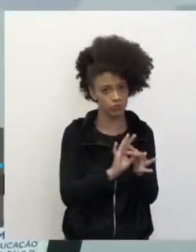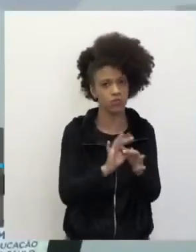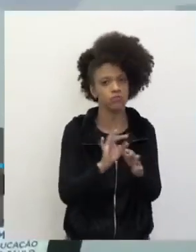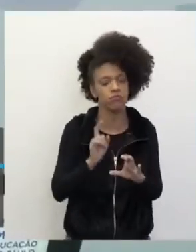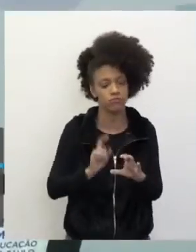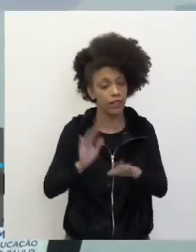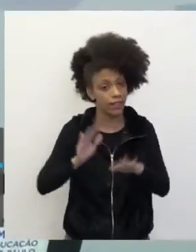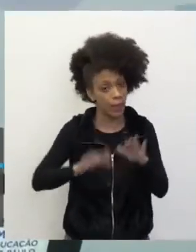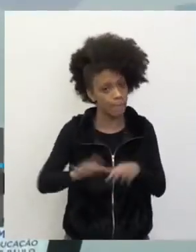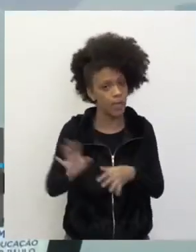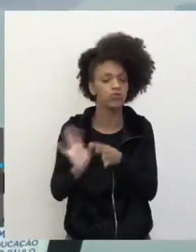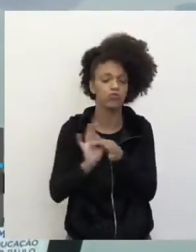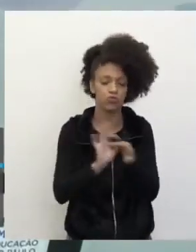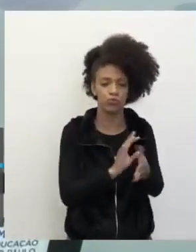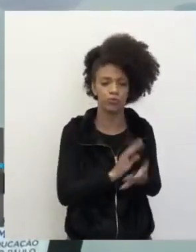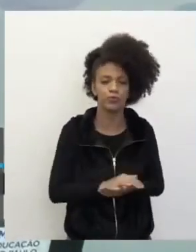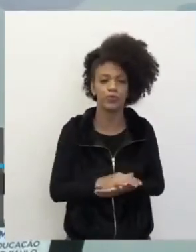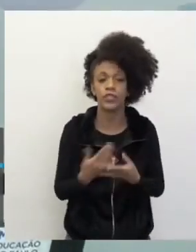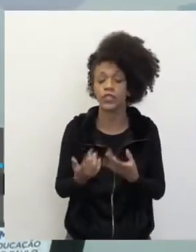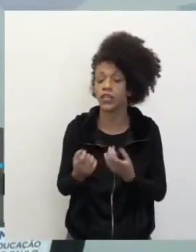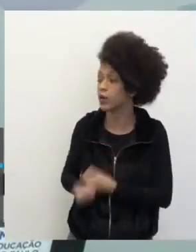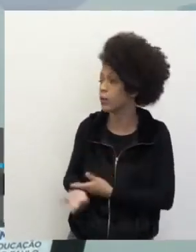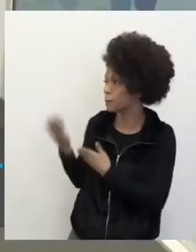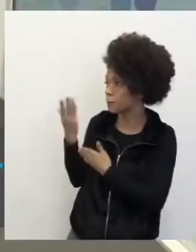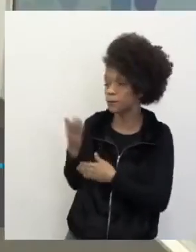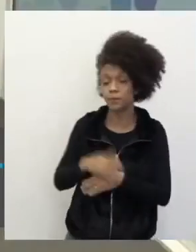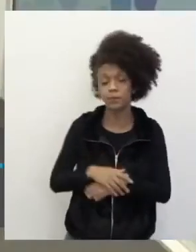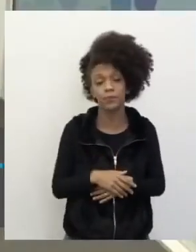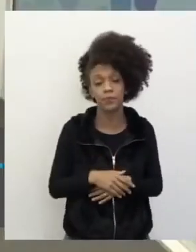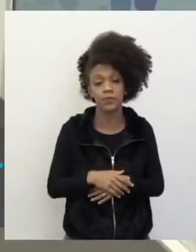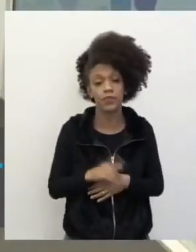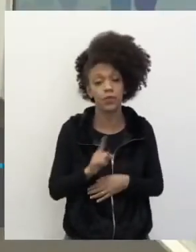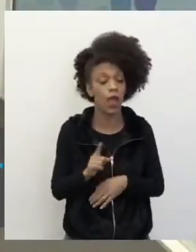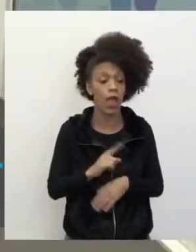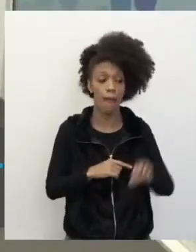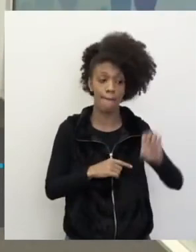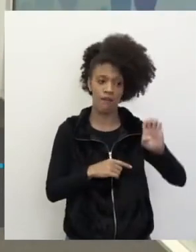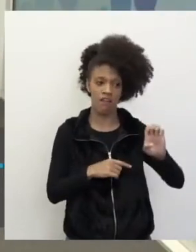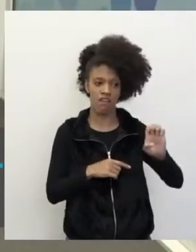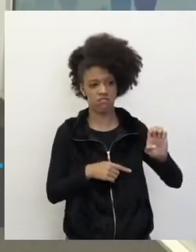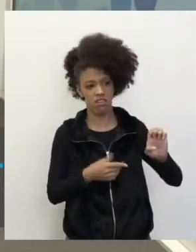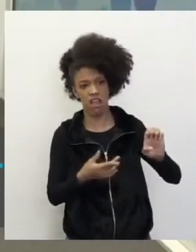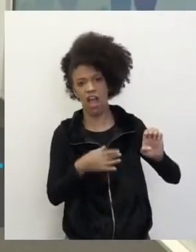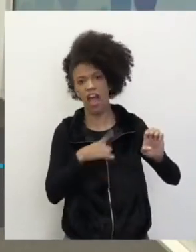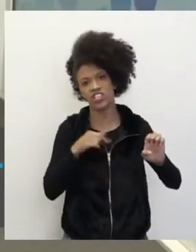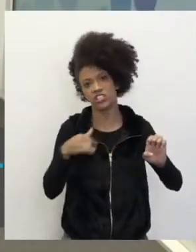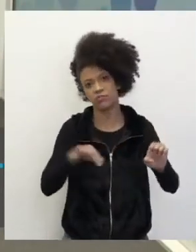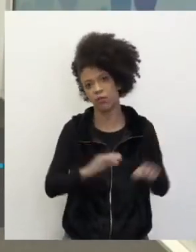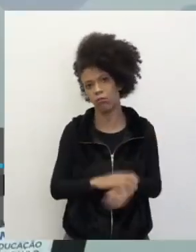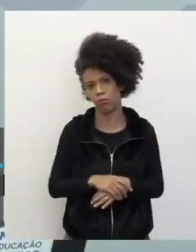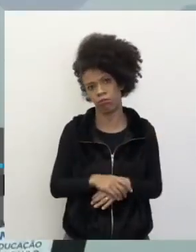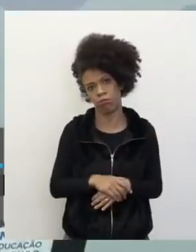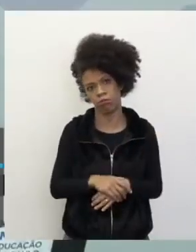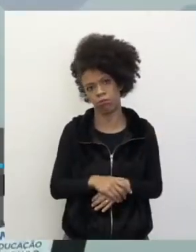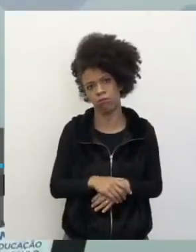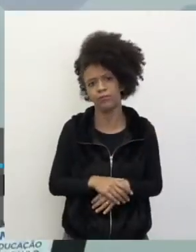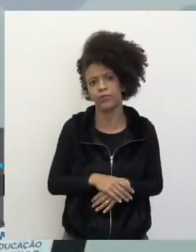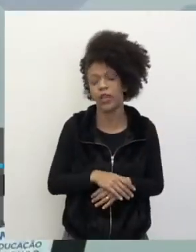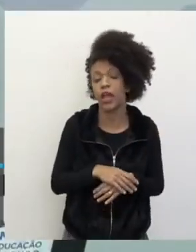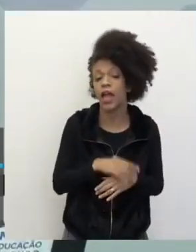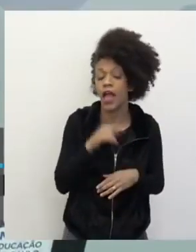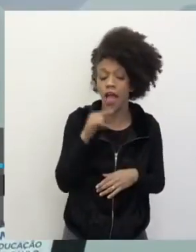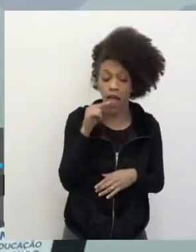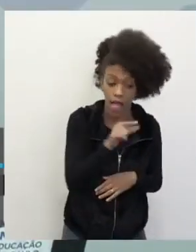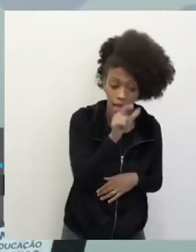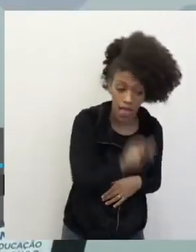Nesse contexto, e aí eu coloquei aqui, olha lá. Não é porque é E que é adição, né? Olha só. Este pensa